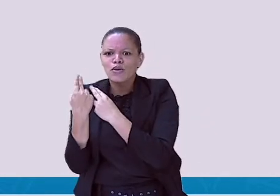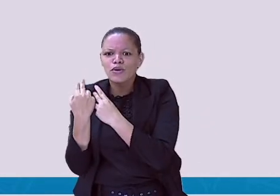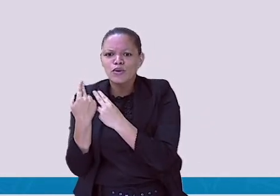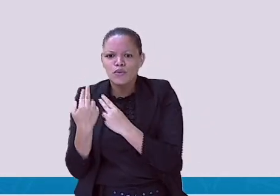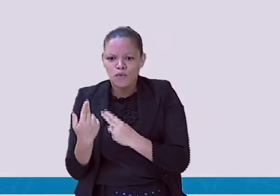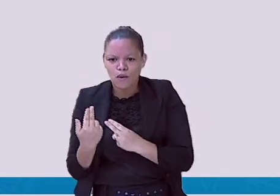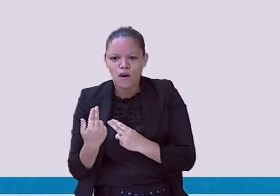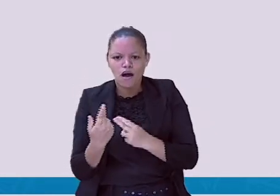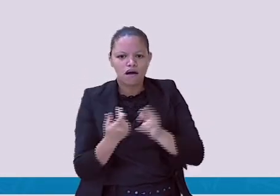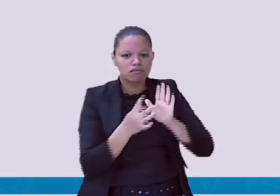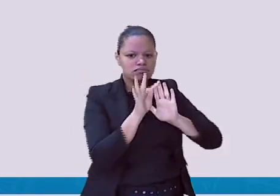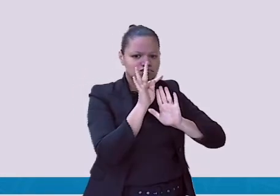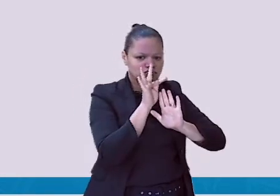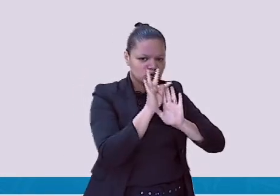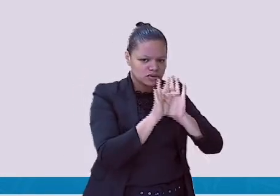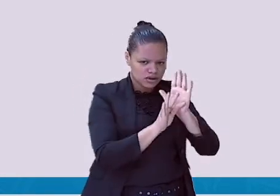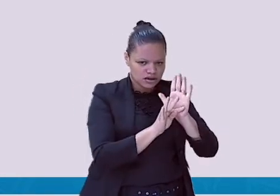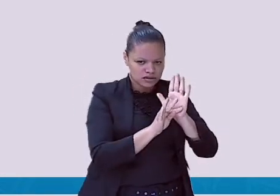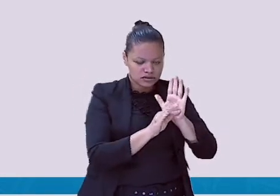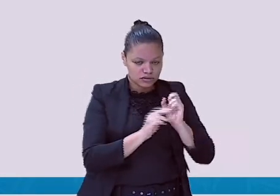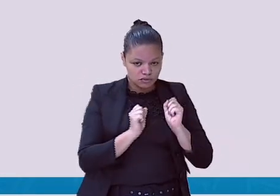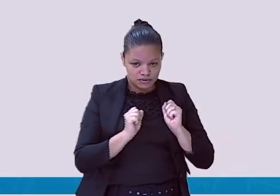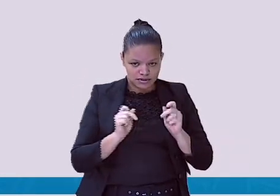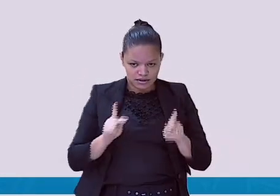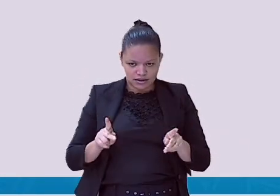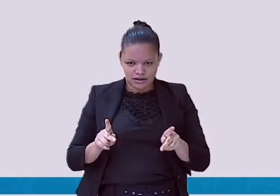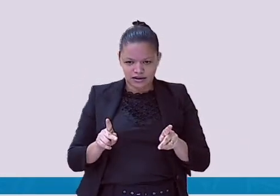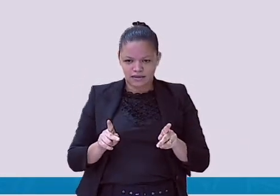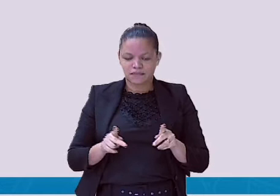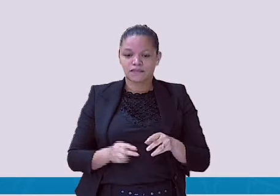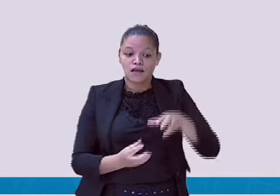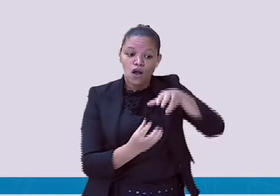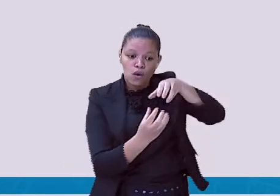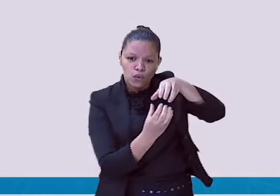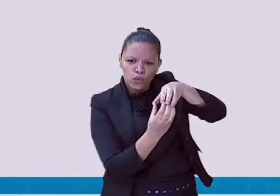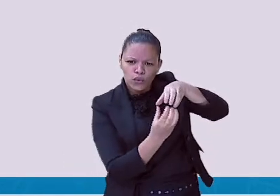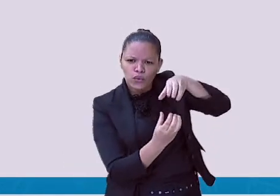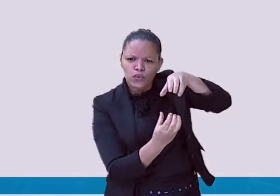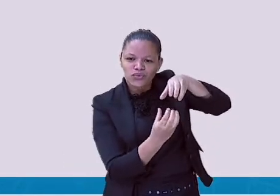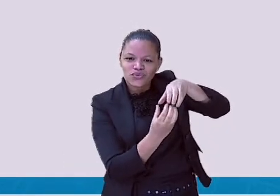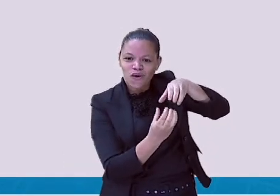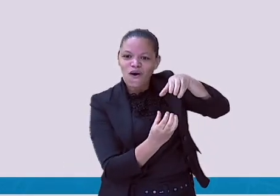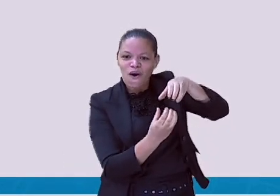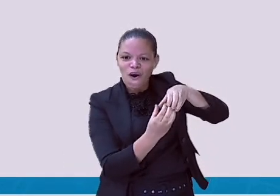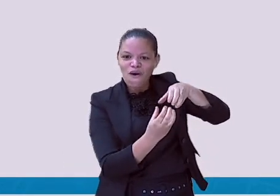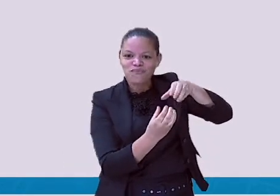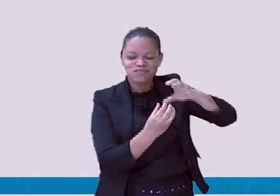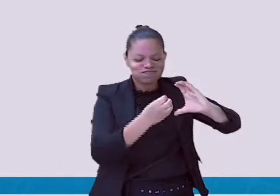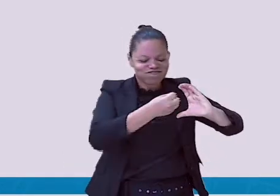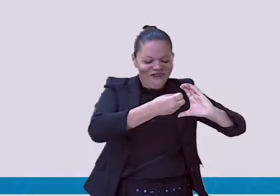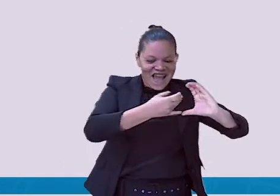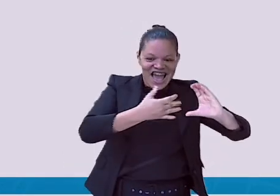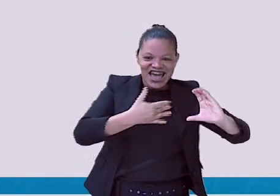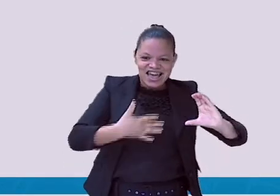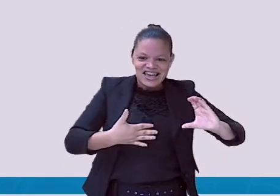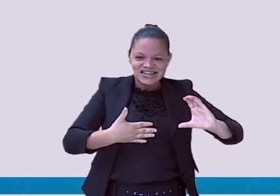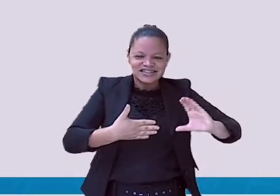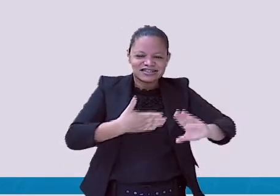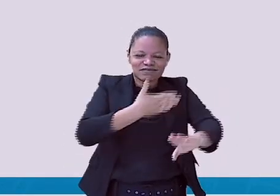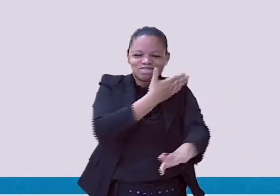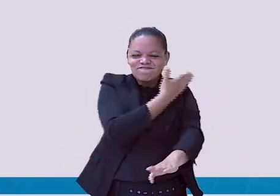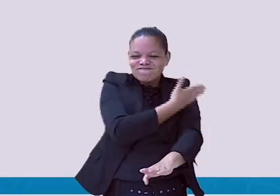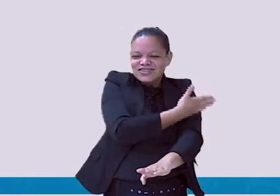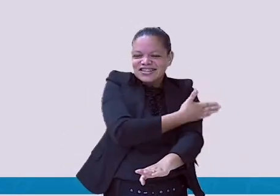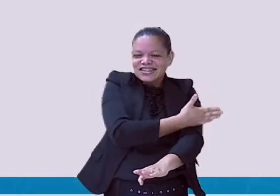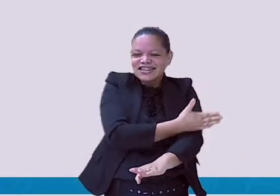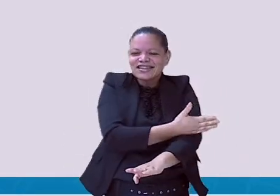que fala lá no texto. Os ovos branquinhos e redondos,